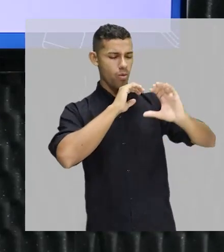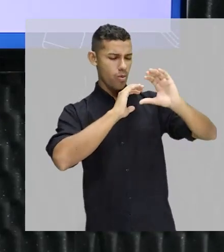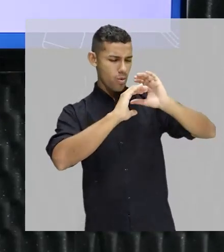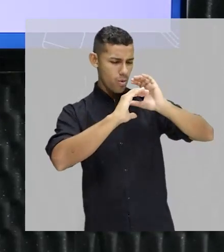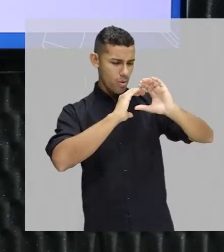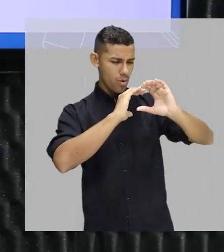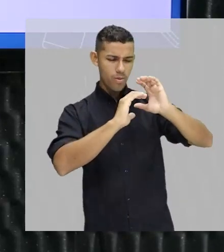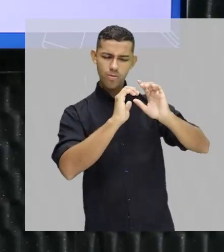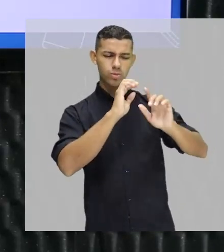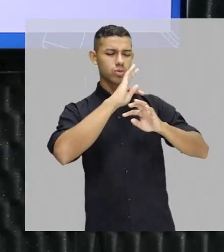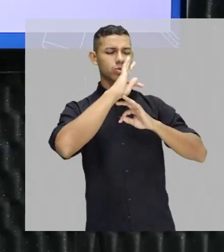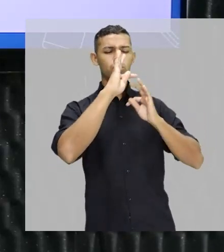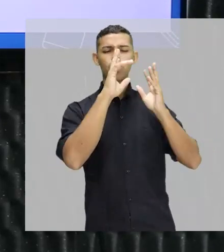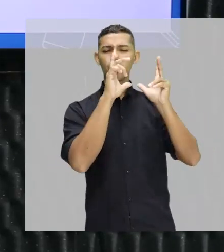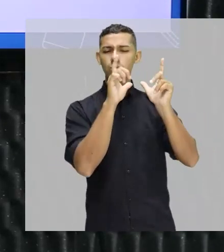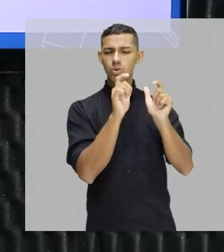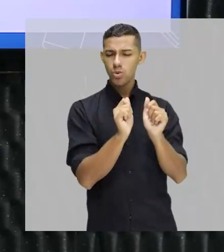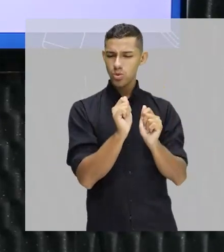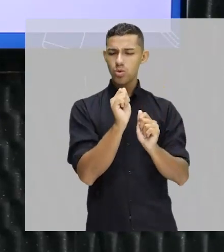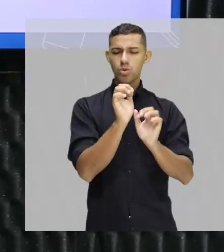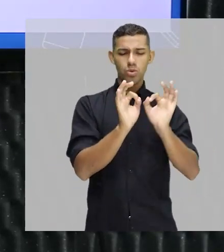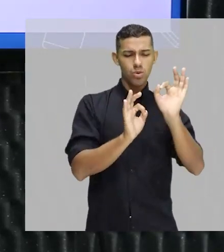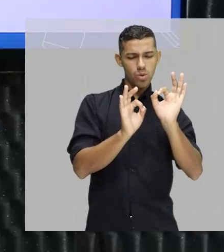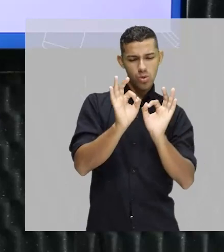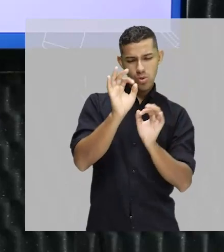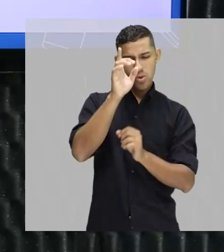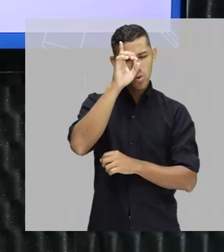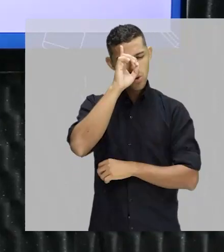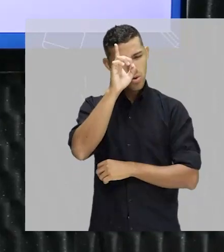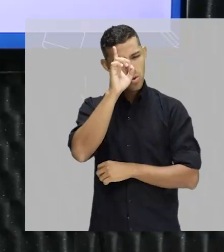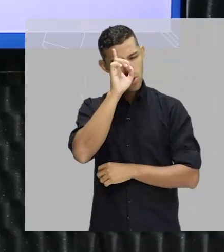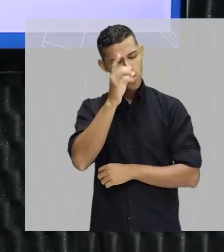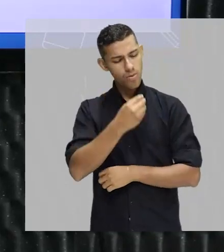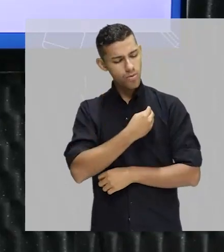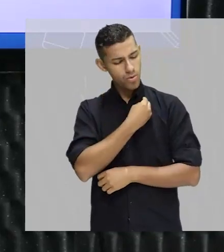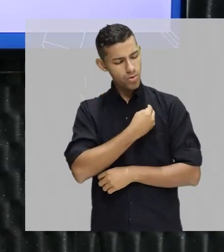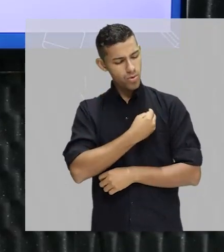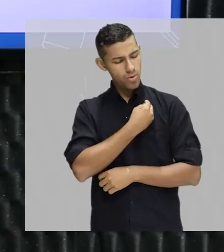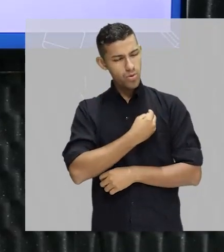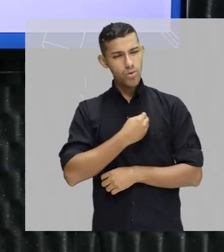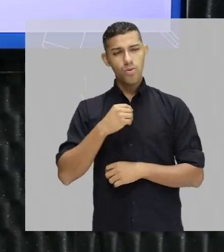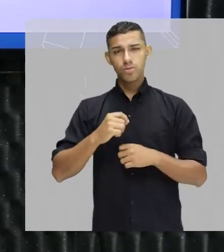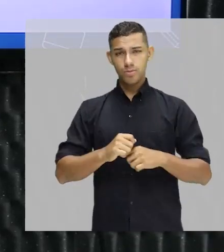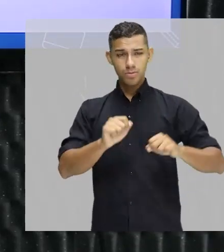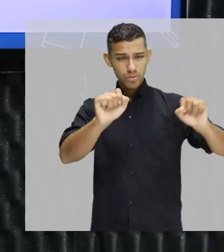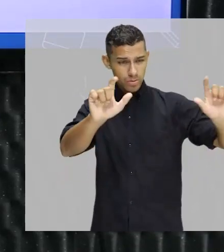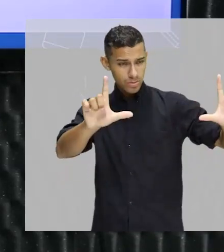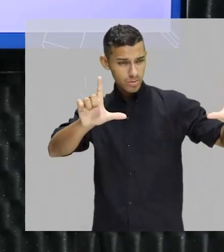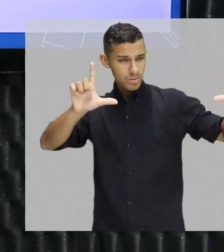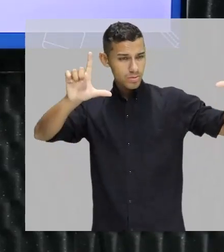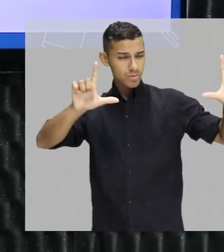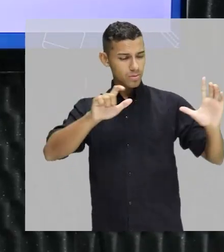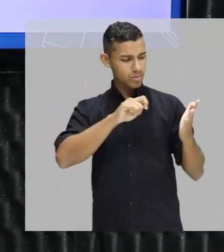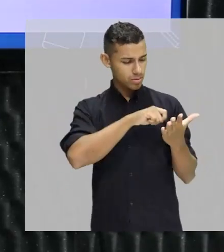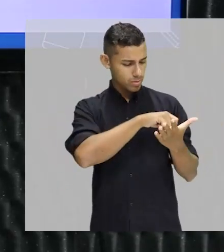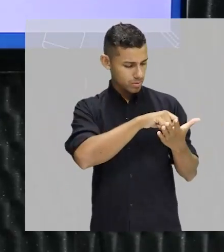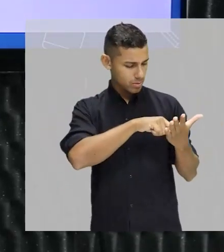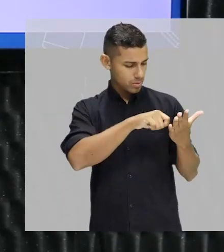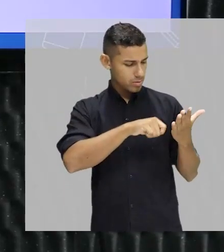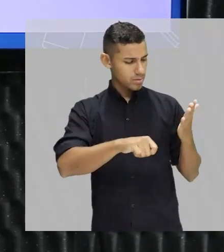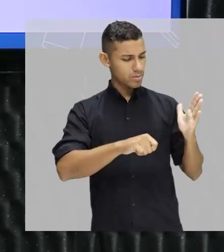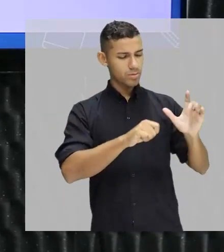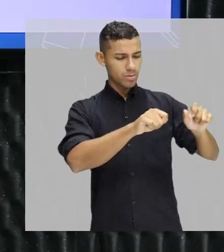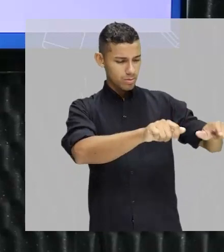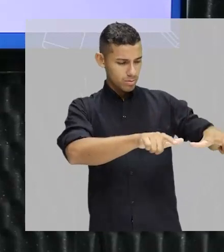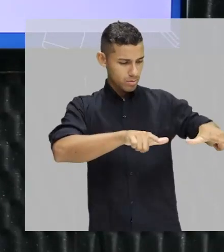que estão fazendo parte do nosso dia a dia, que fazem parte do nosso cotidiano, o outdoor, o bilhetinho, as